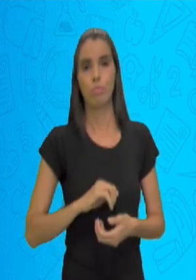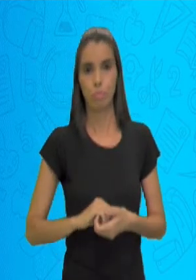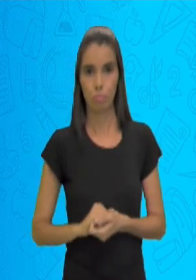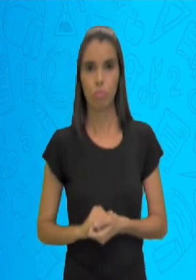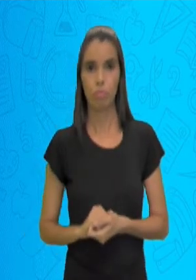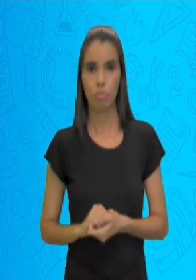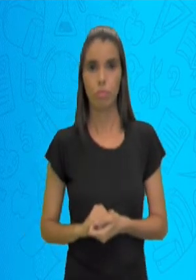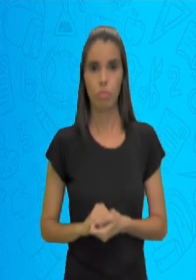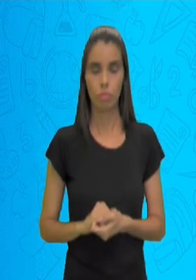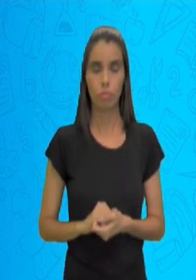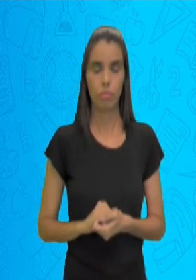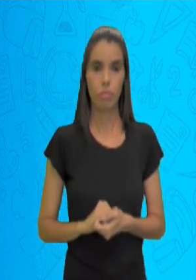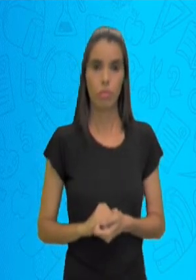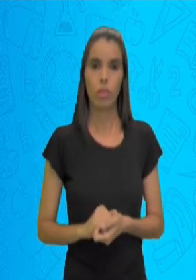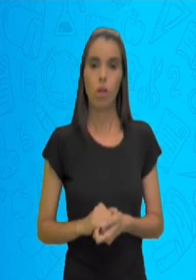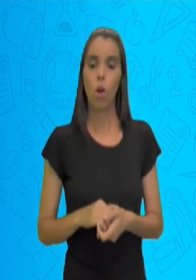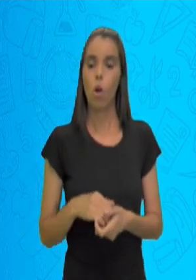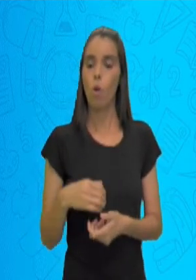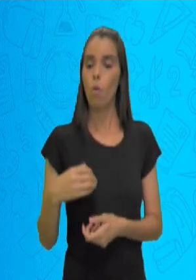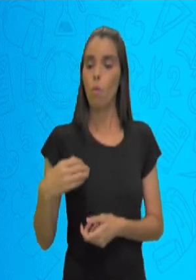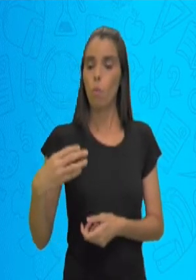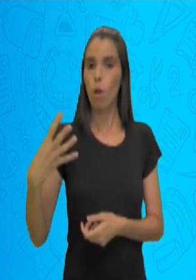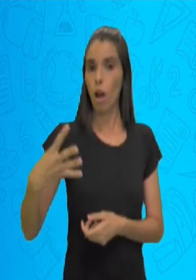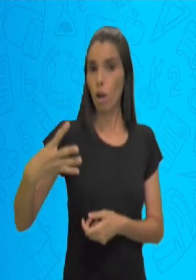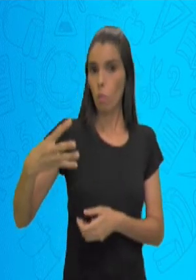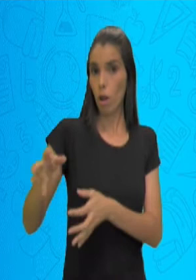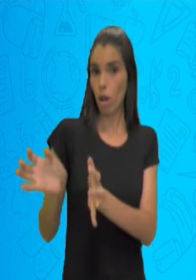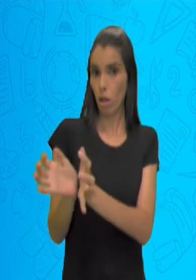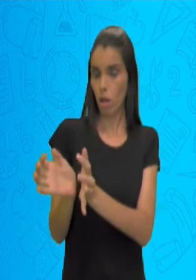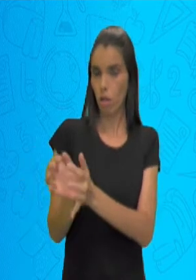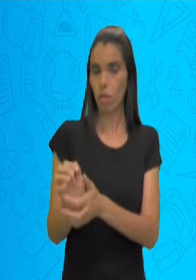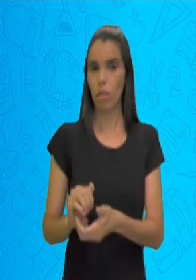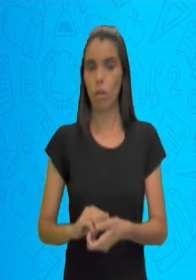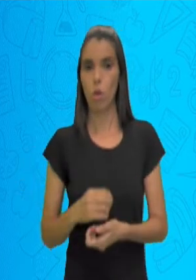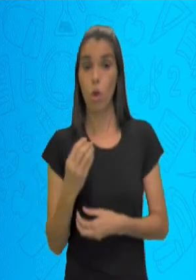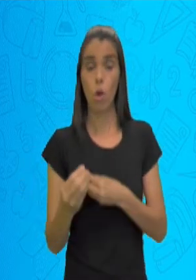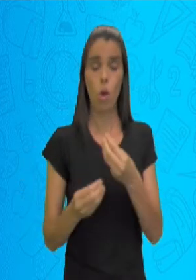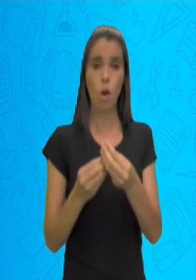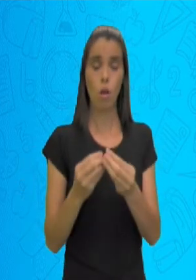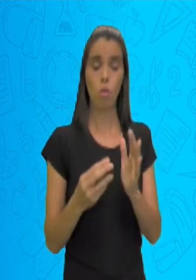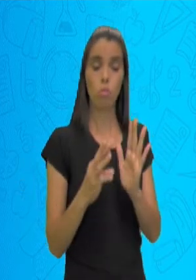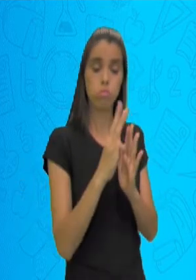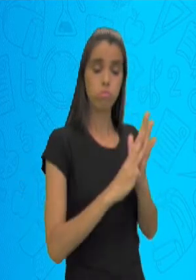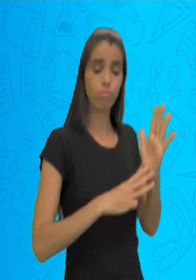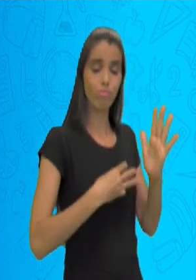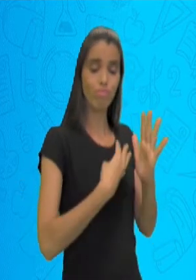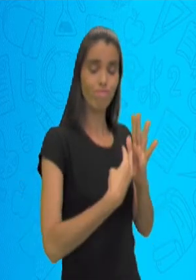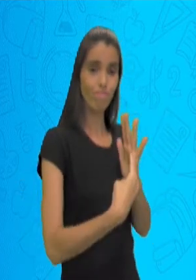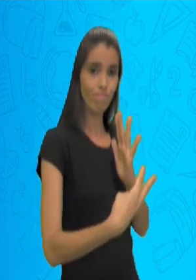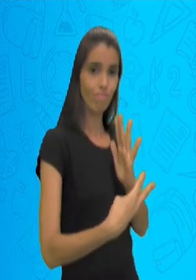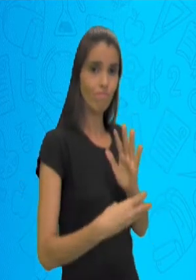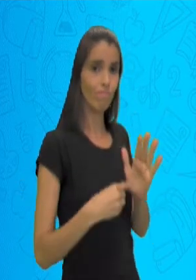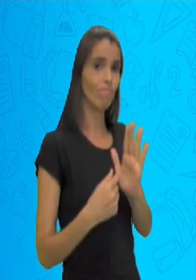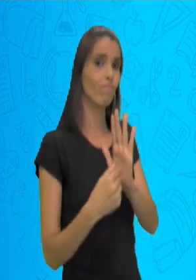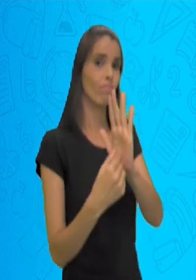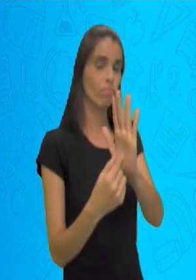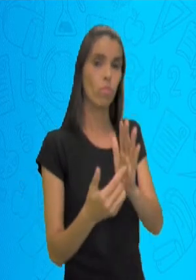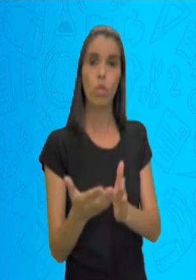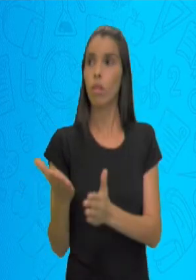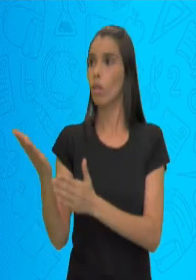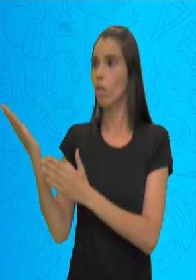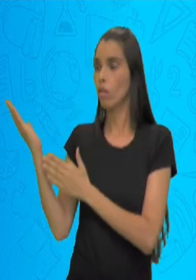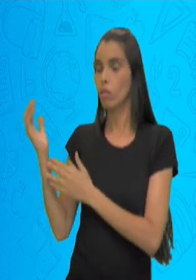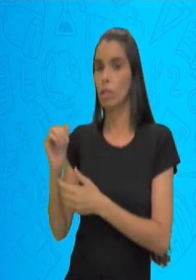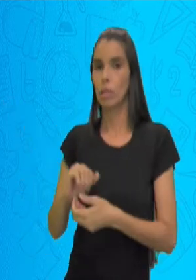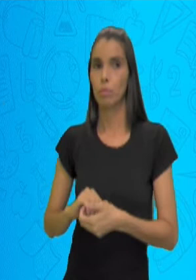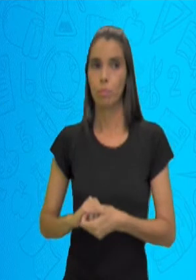ele ocupa 4 ordens. Como ele vai ficar no quadro valor de lugar? Dessa forma,